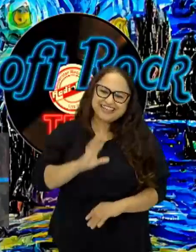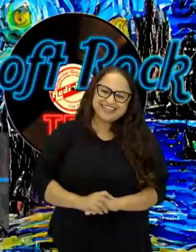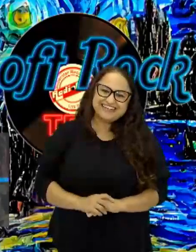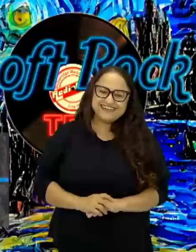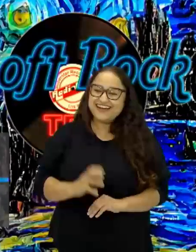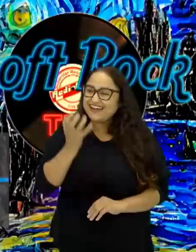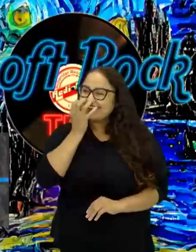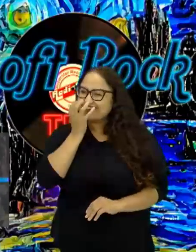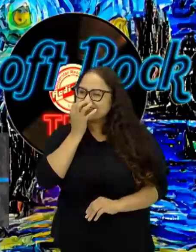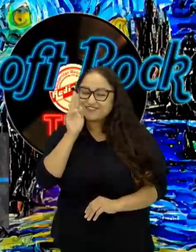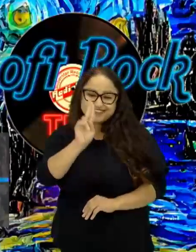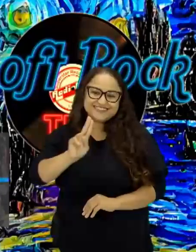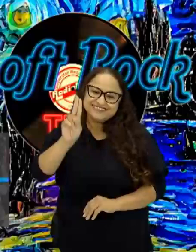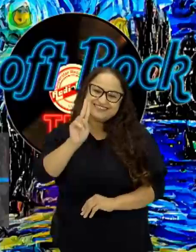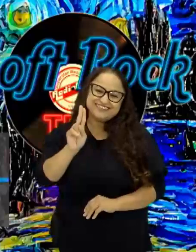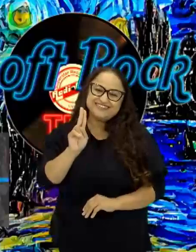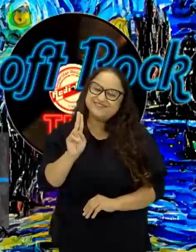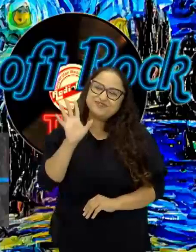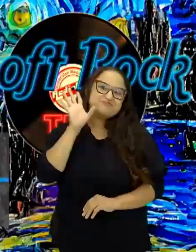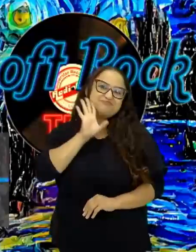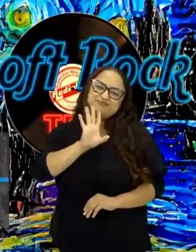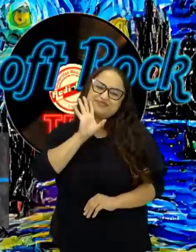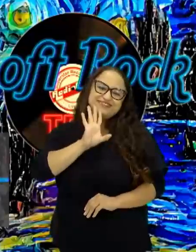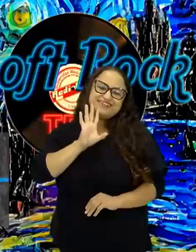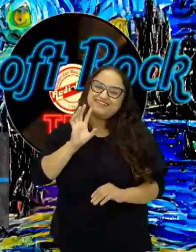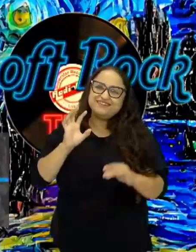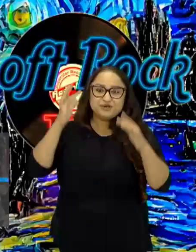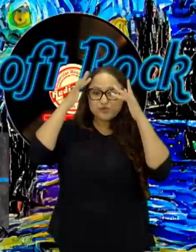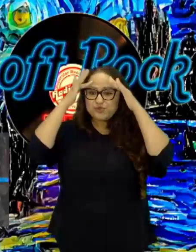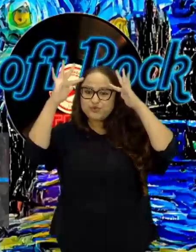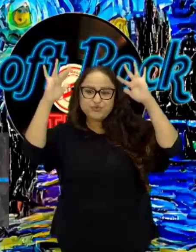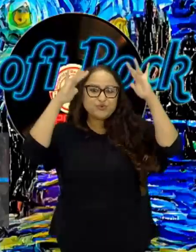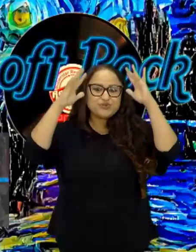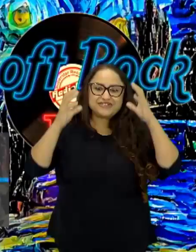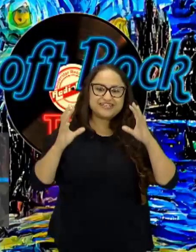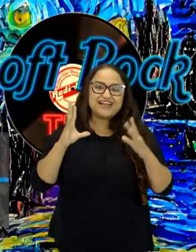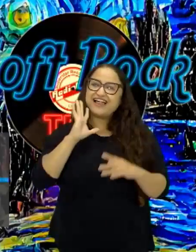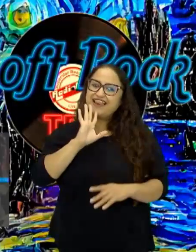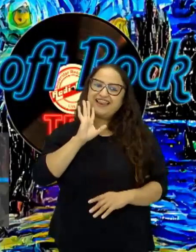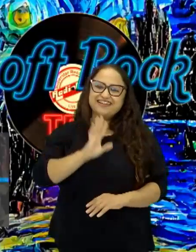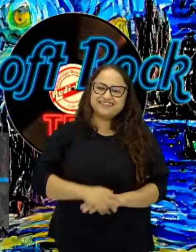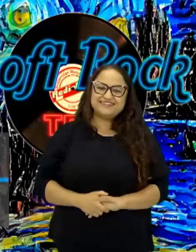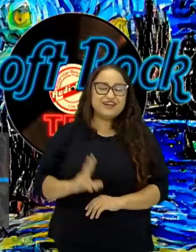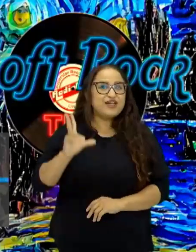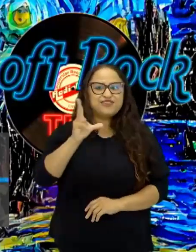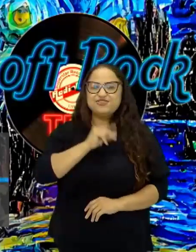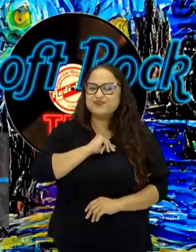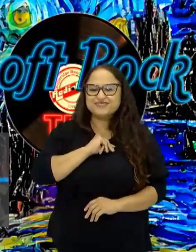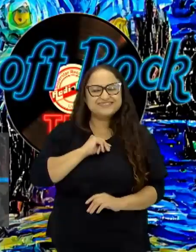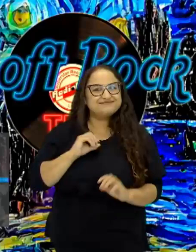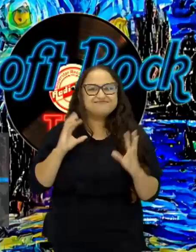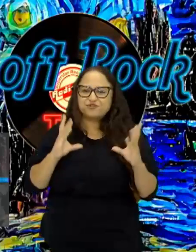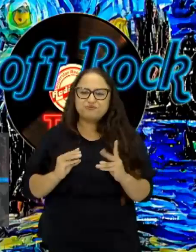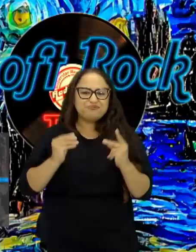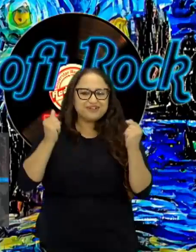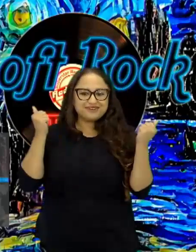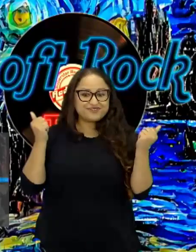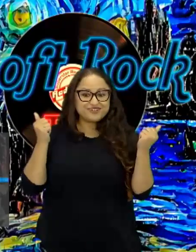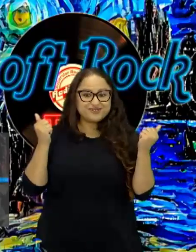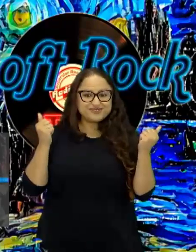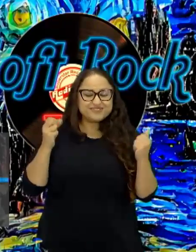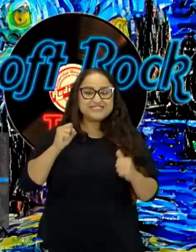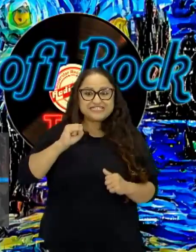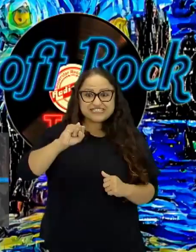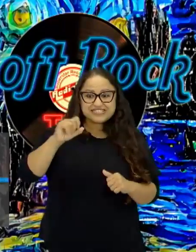coisa maravilhosa. Muito bom, é muita criatividade. Bom, gente, é isso, né? Eles, nossa, capricharam demais. Então, vamos dizer, se a gente fosse